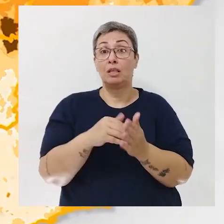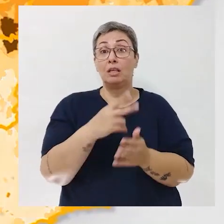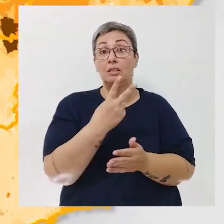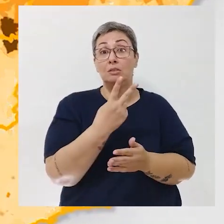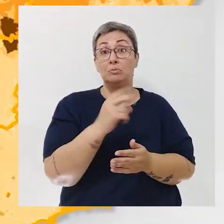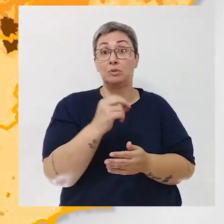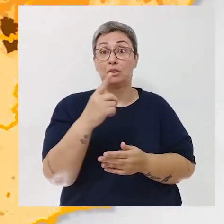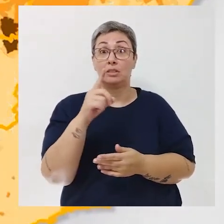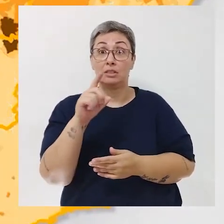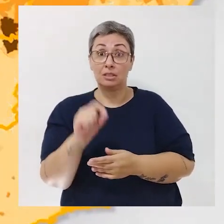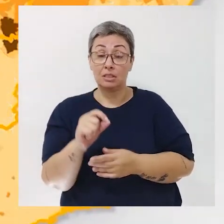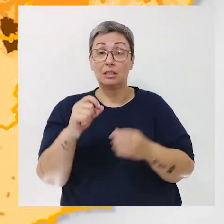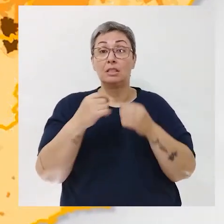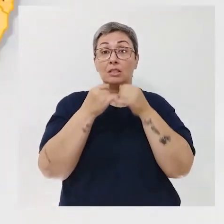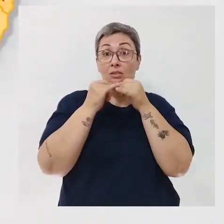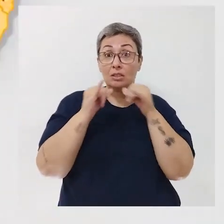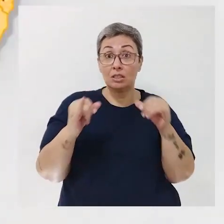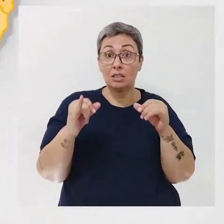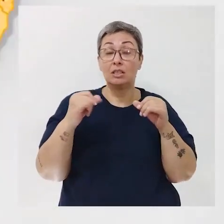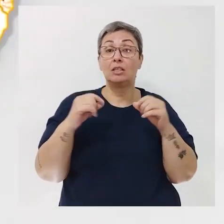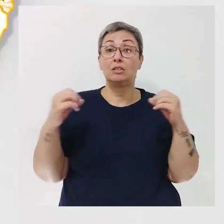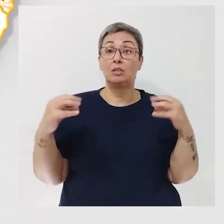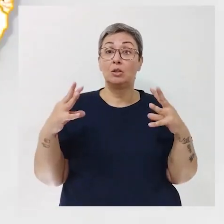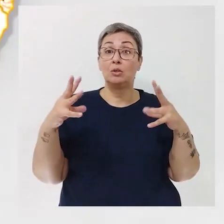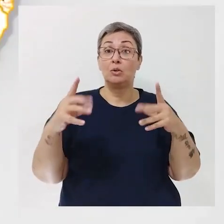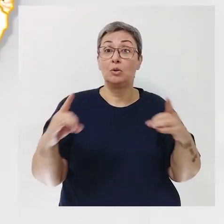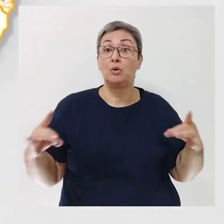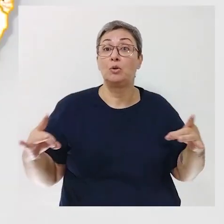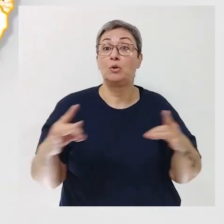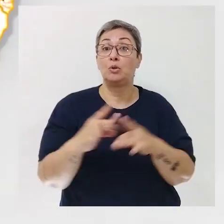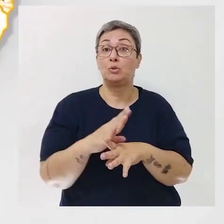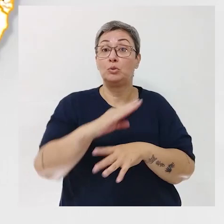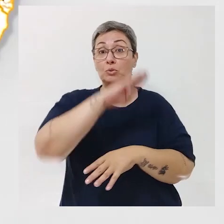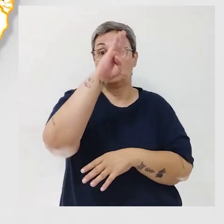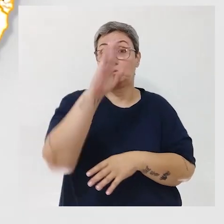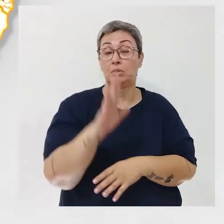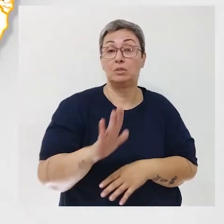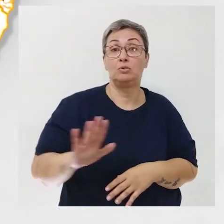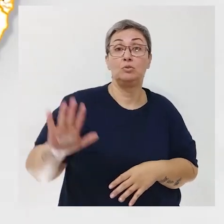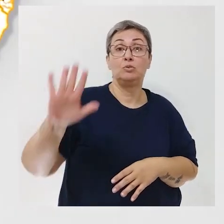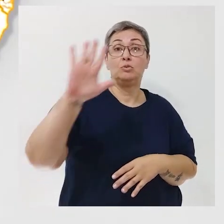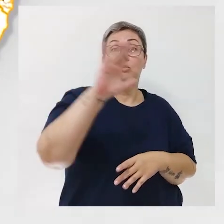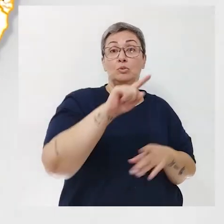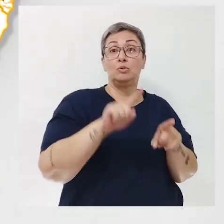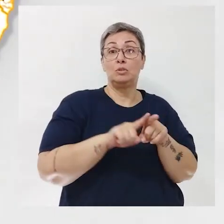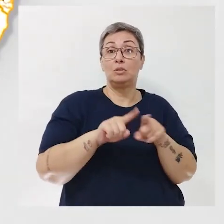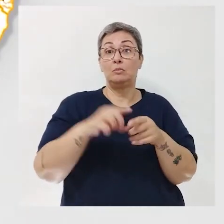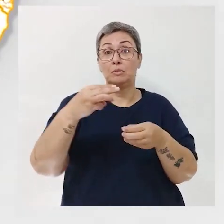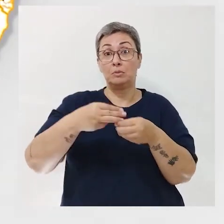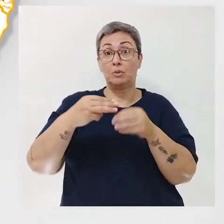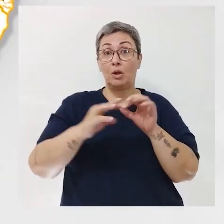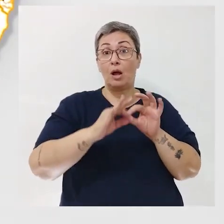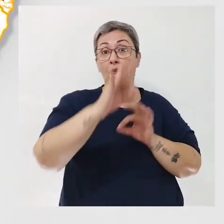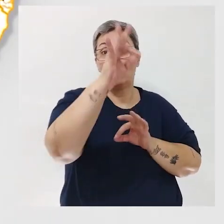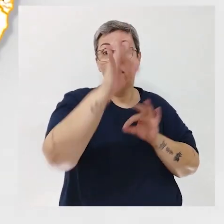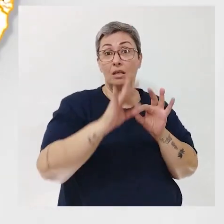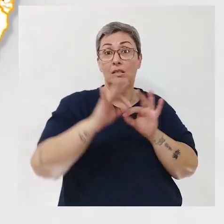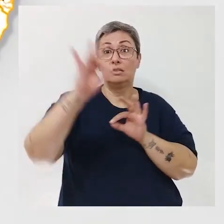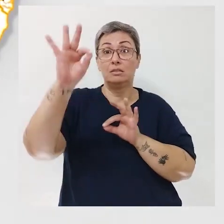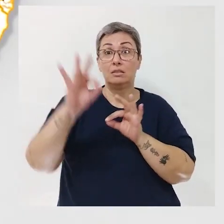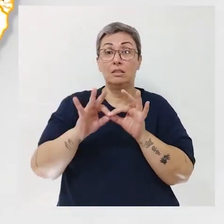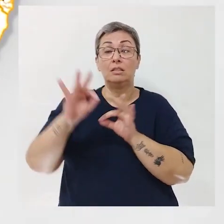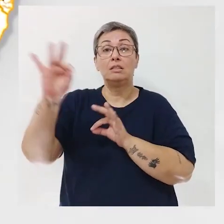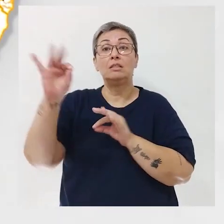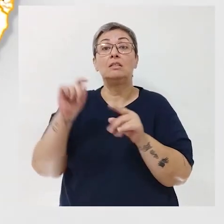em 2010, a energia chegou praticamente a todo o Brasil, inclusive a municípios distantes dos